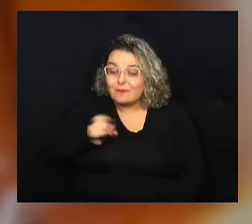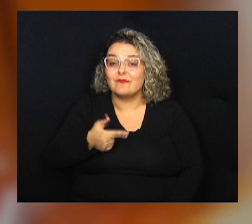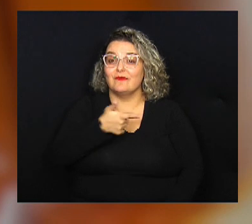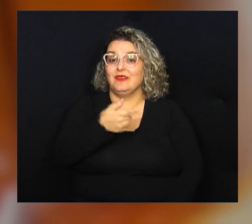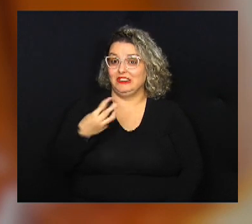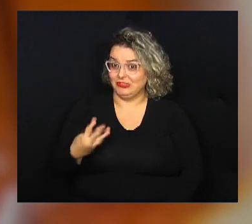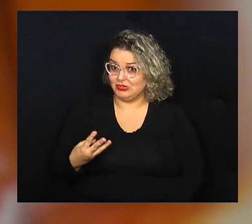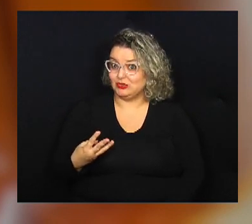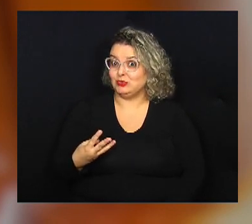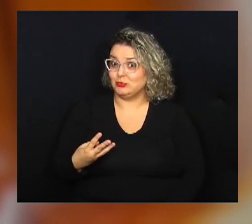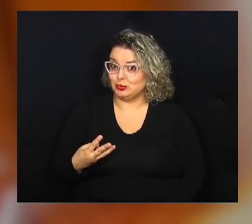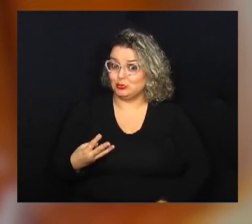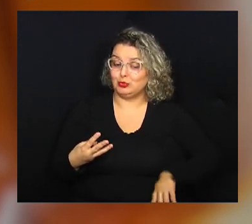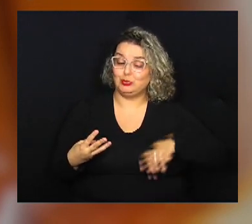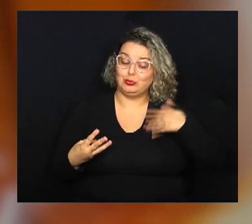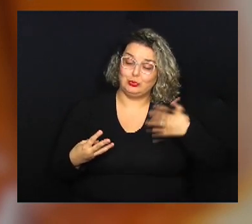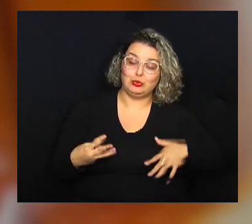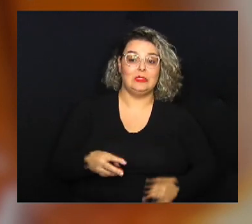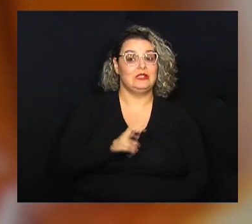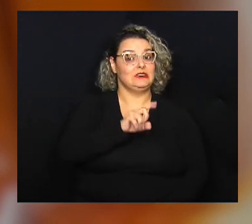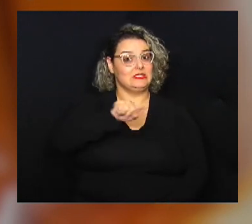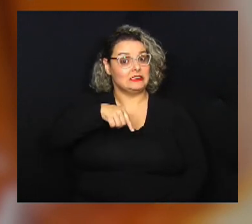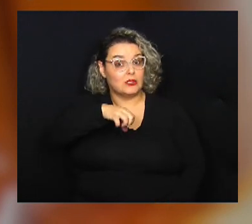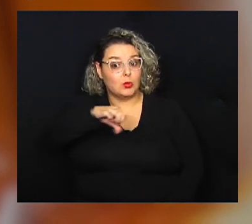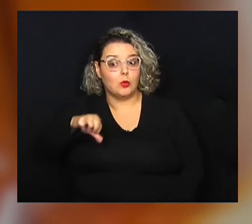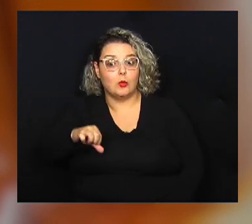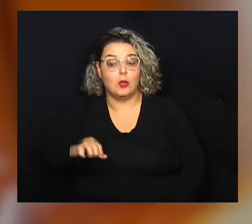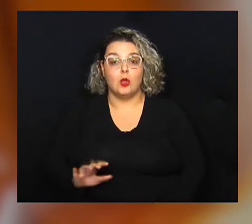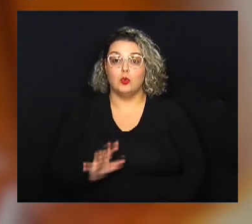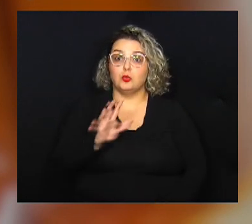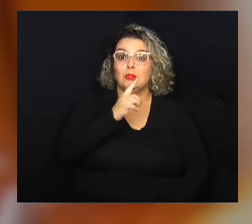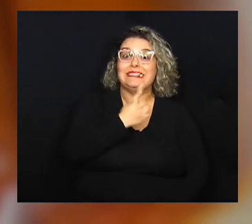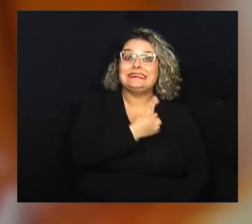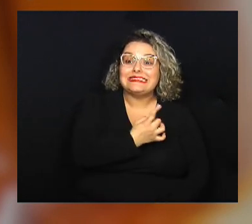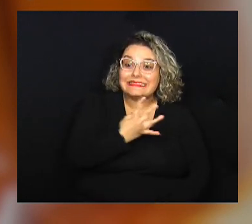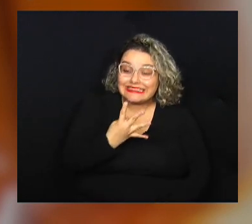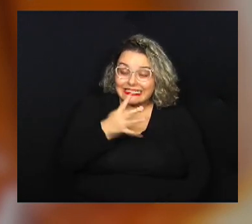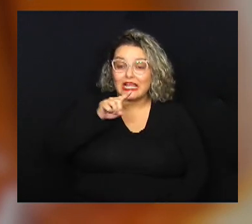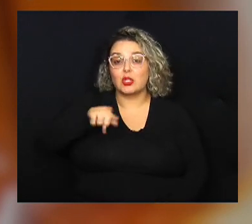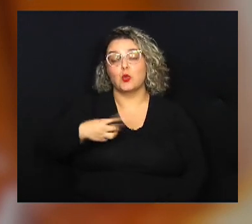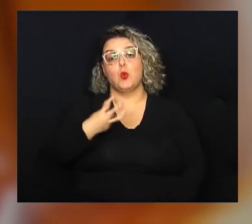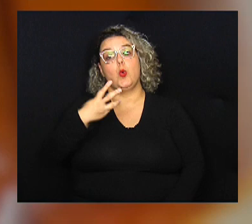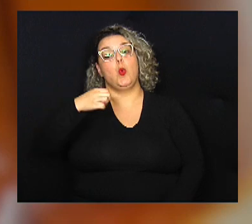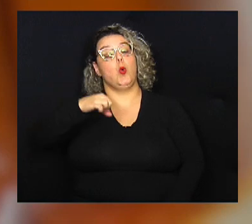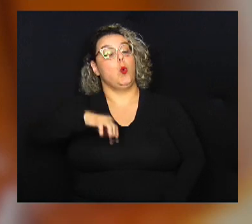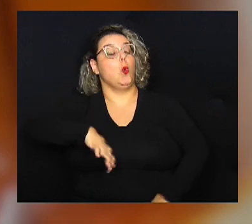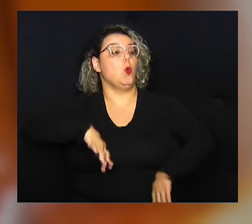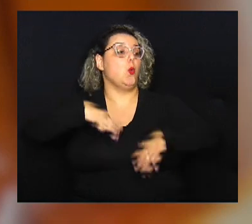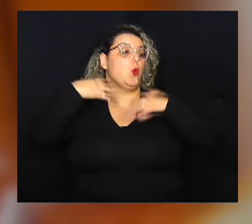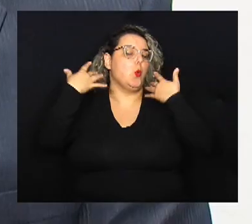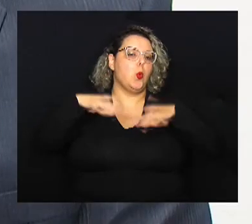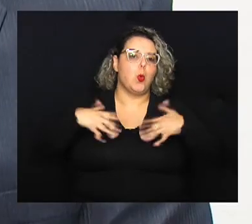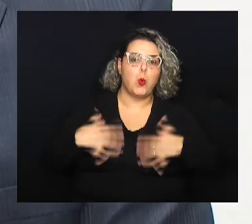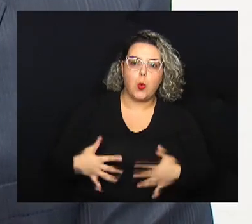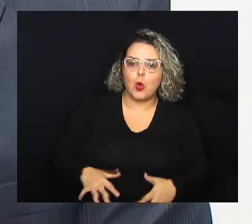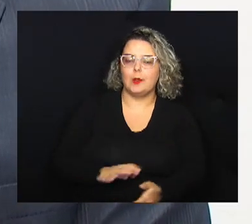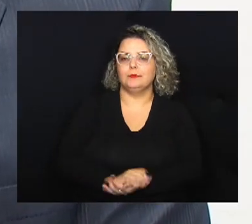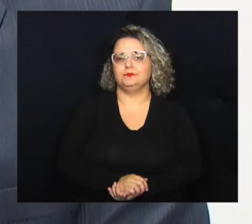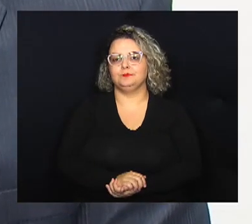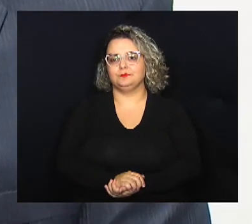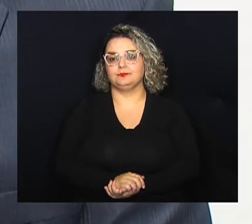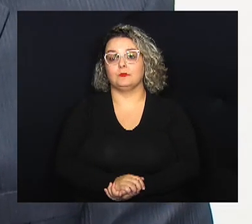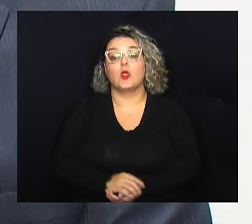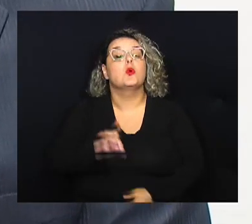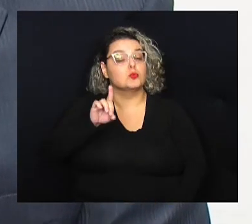140,23. De R$ 5,99 subiu para R$ 14,39 500 gramas. O diretor do